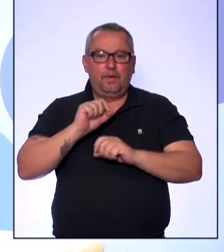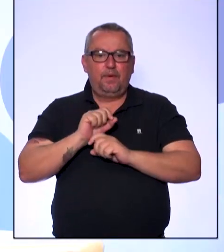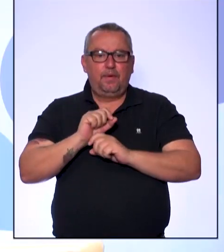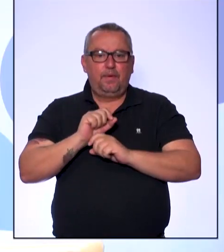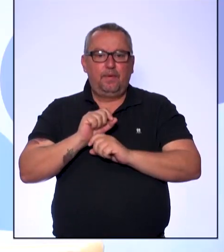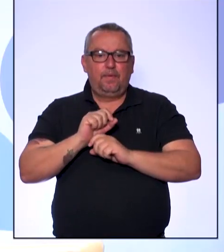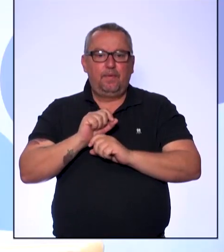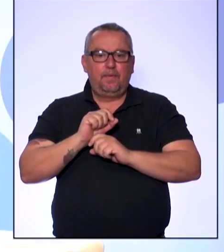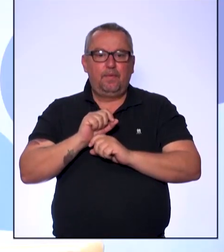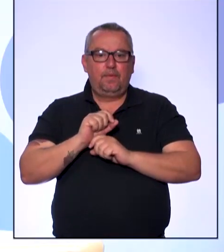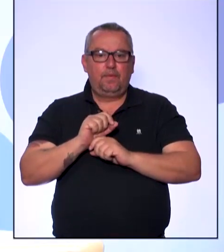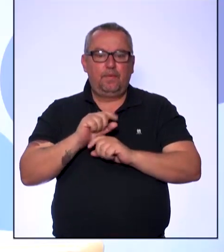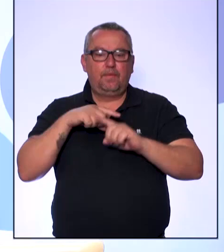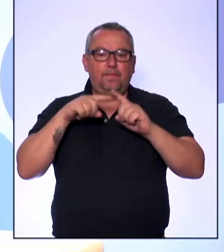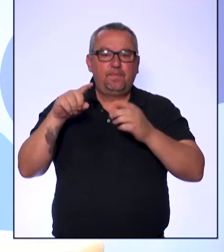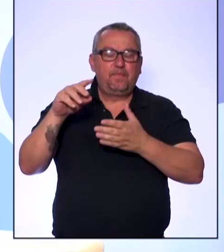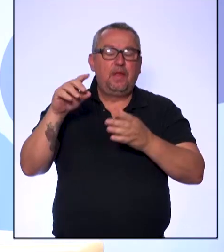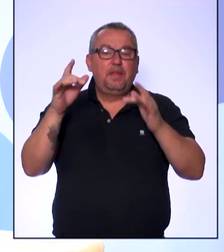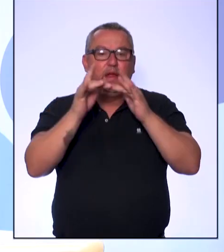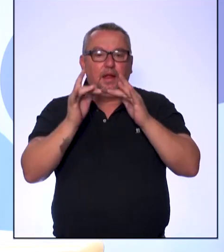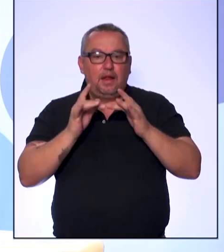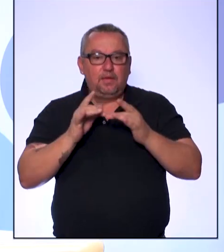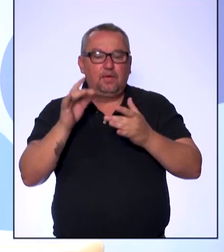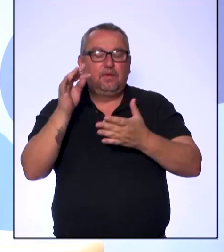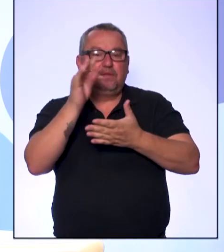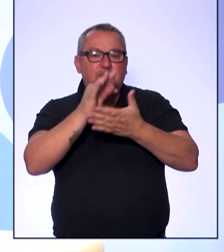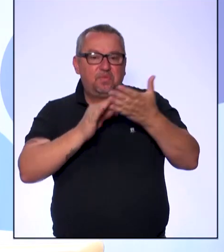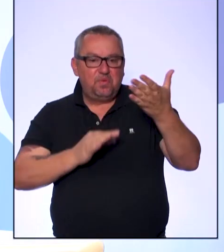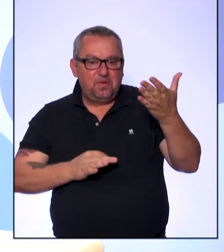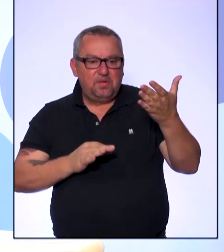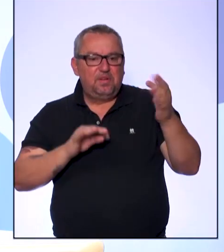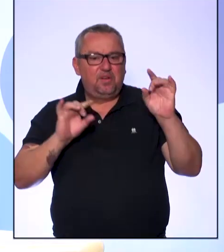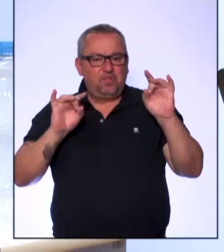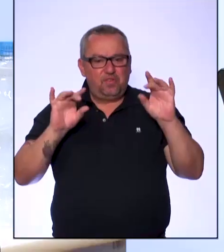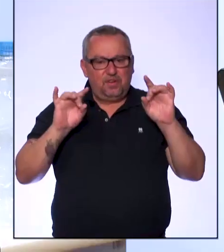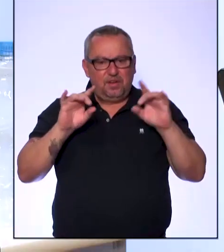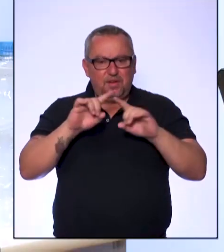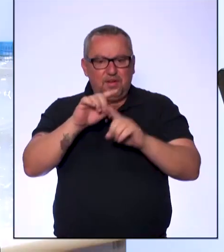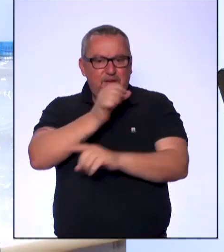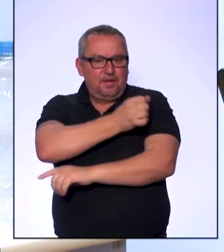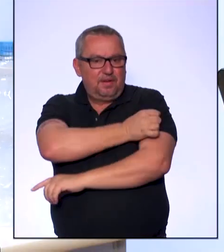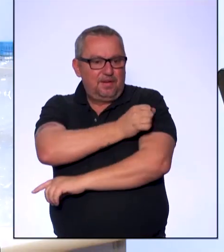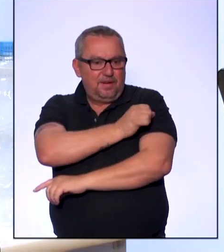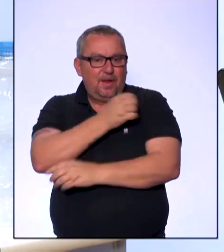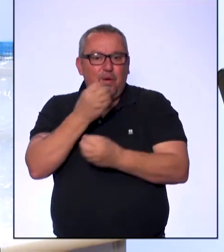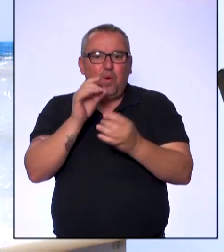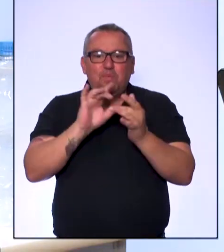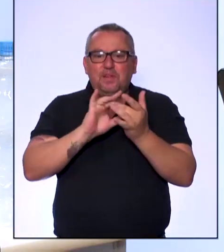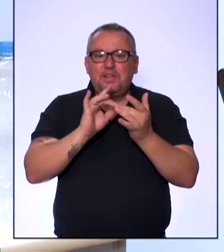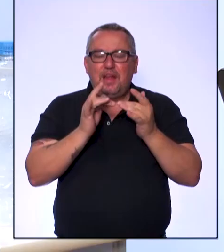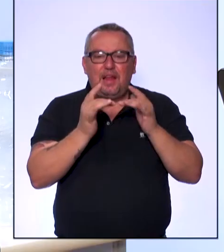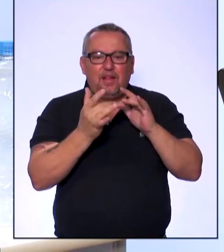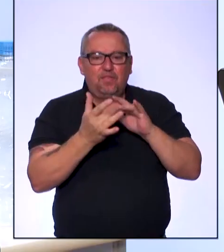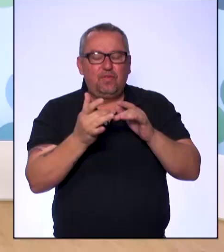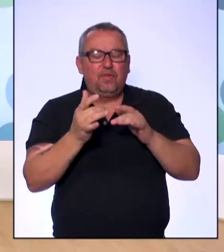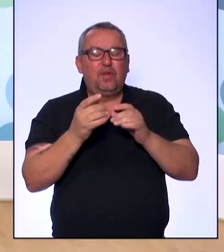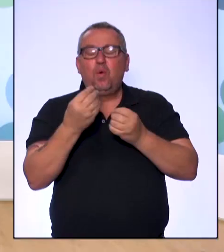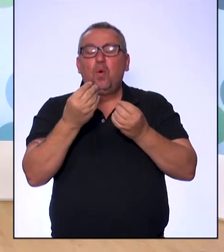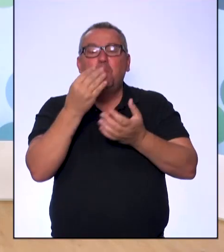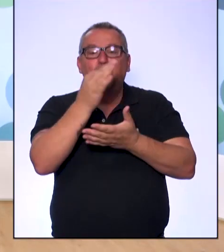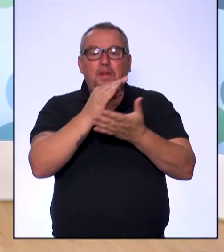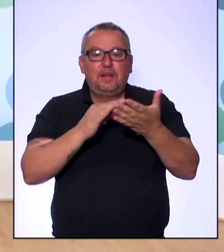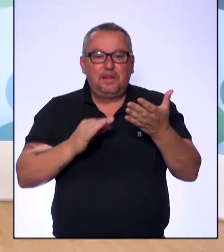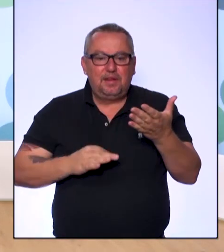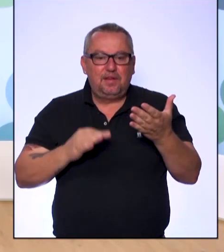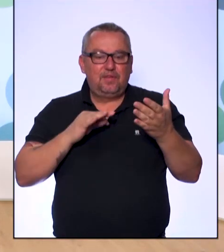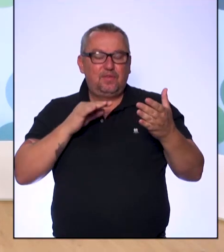interdiscursivas. Relações intertextuais, né? Exatamente. Um nome sofisticado, né? Quando os textos eles se relacionam, não é mesmo, que Mauro? bacana. É quando os textos